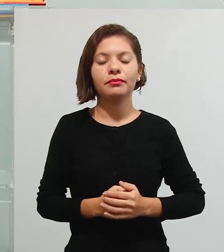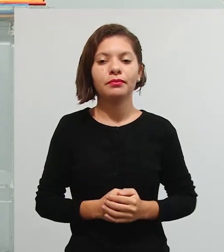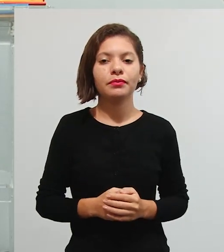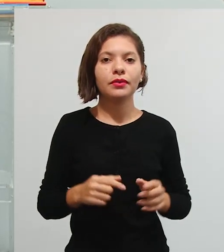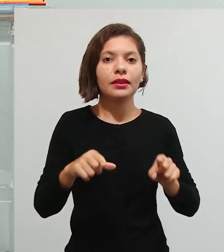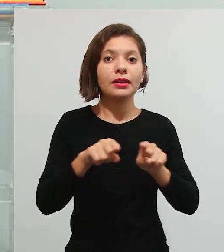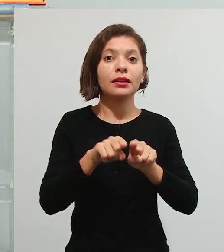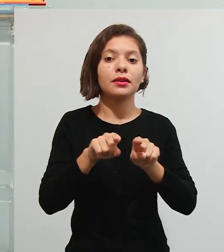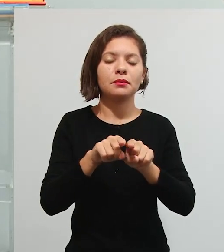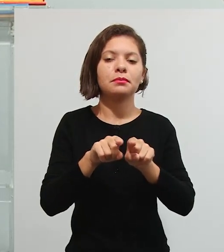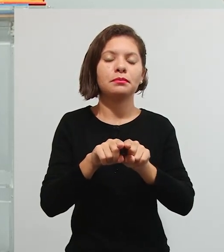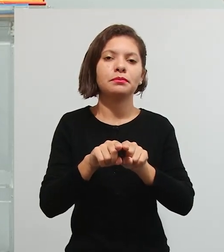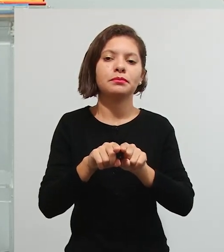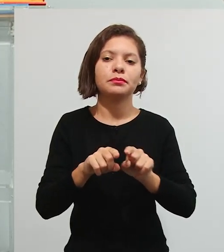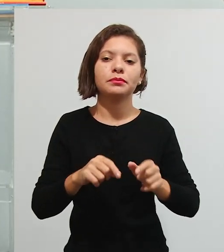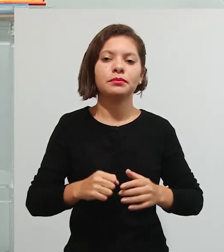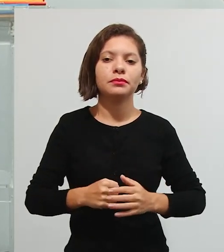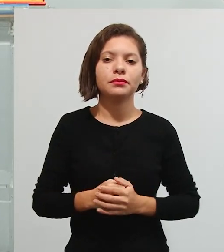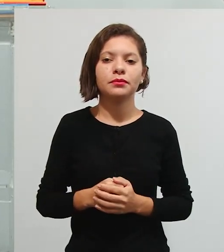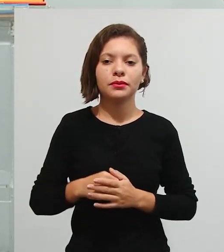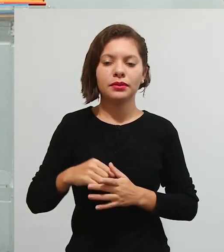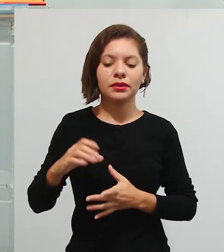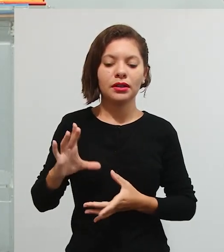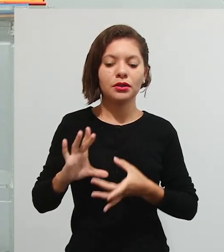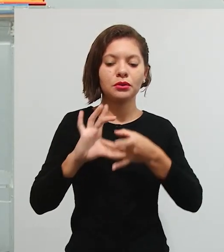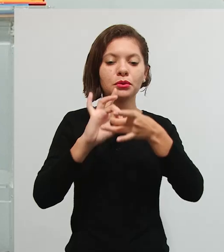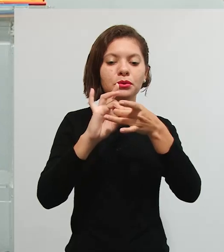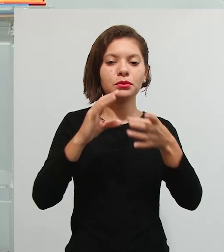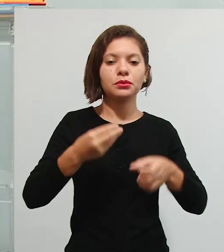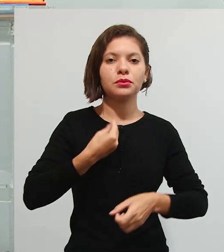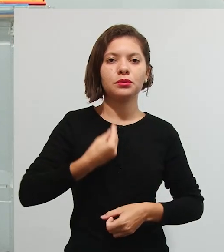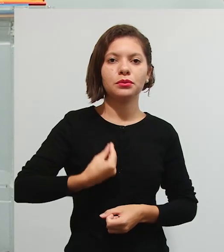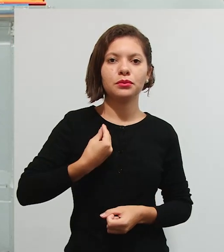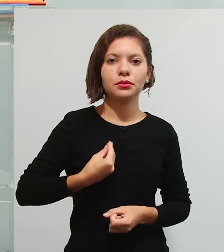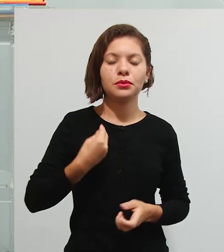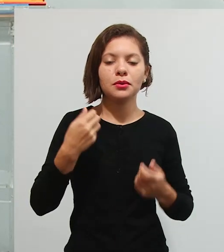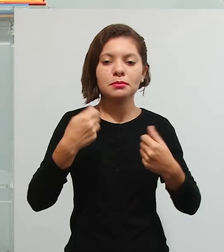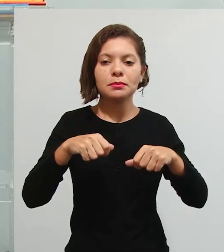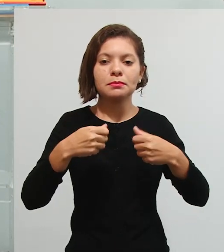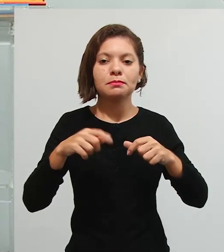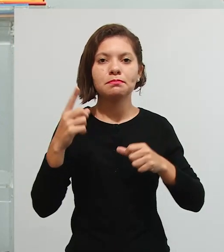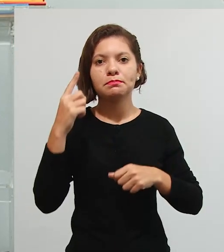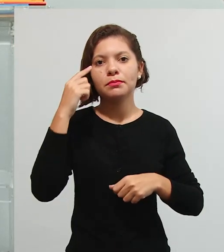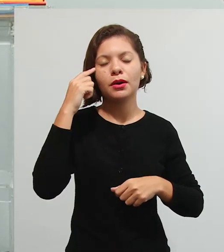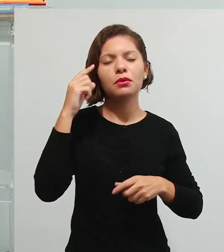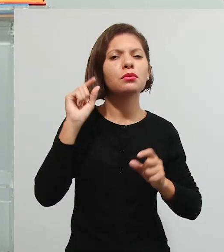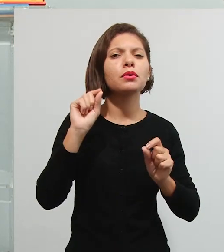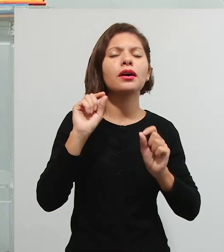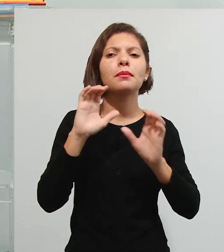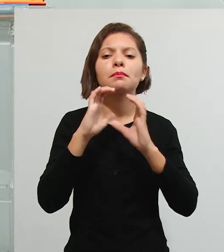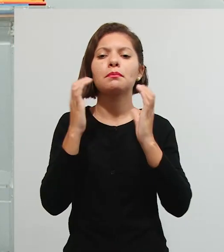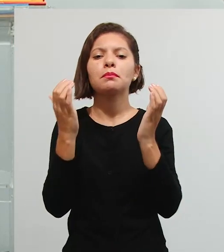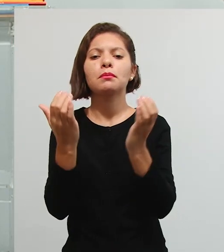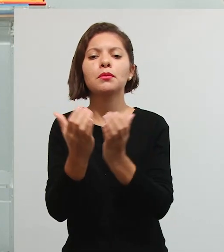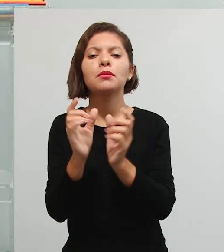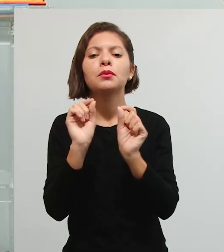esquerdo podem ter a mesma funcionalidade? Ou quem for, aliás, só tem 2 botões, o professor precisaria de um botão a